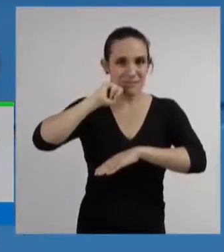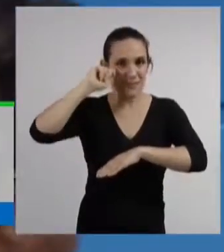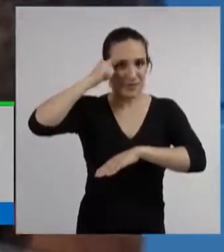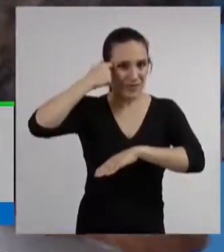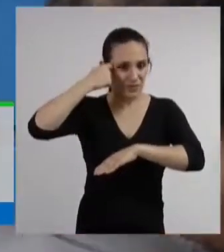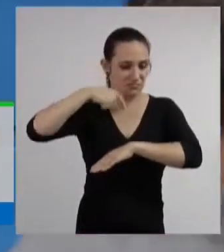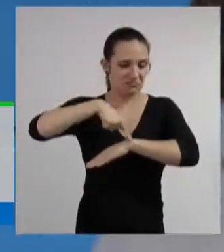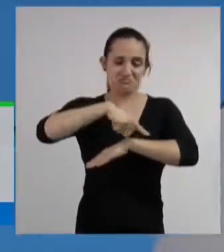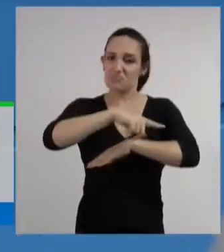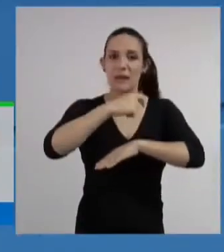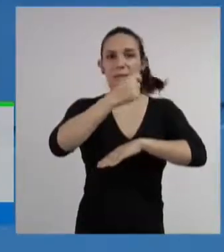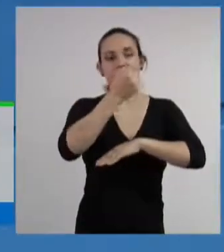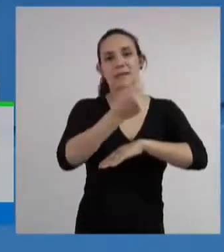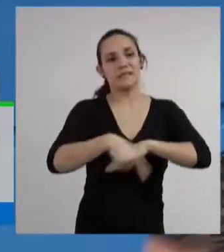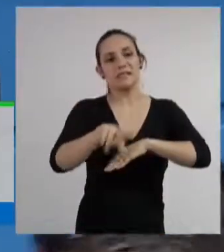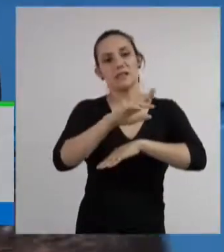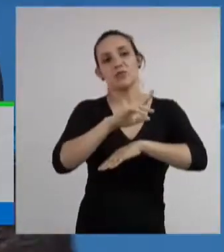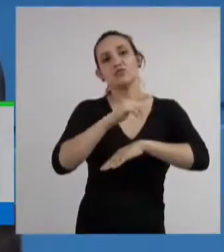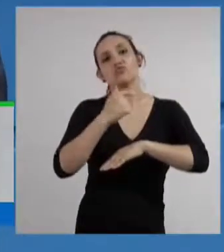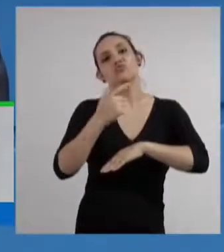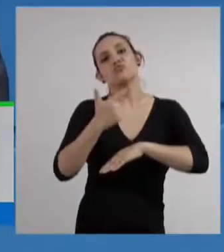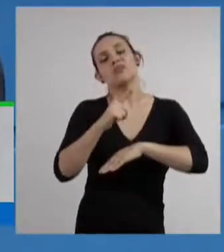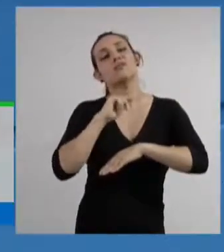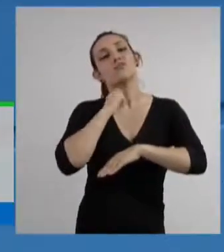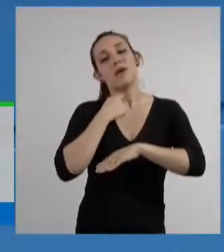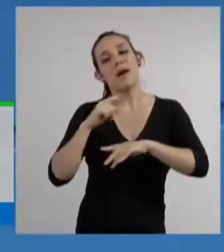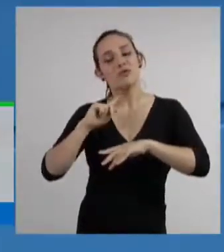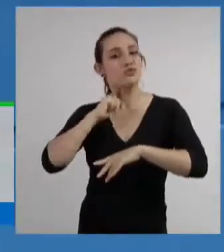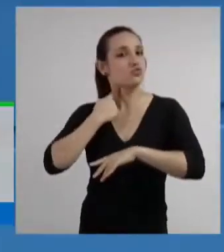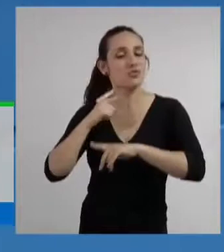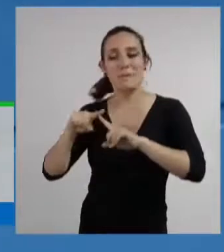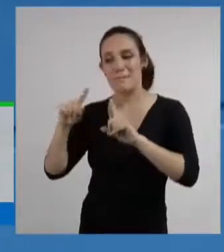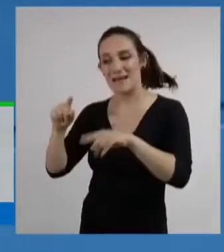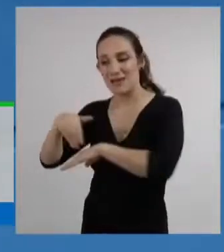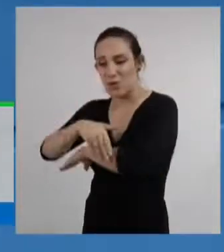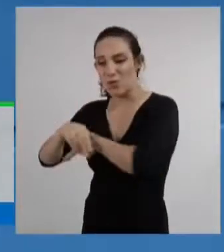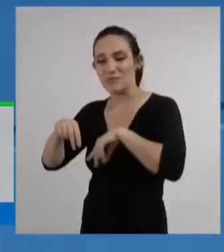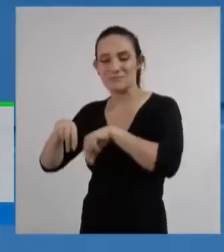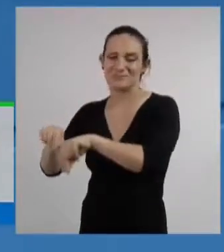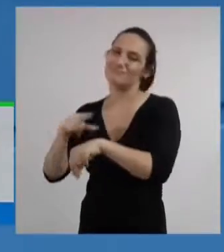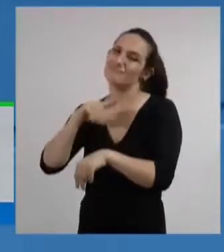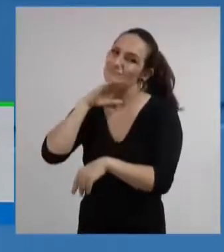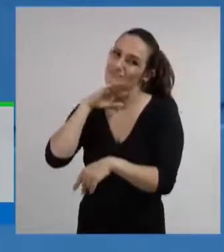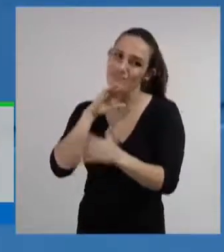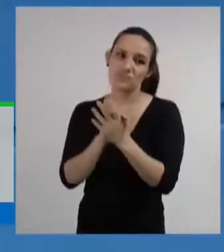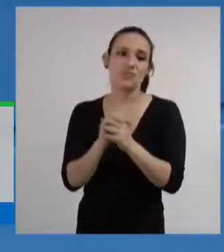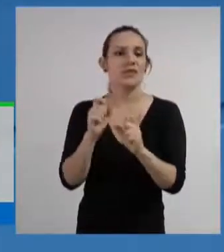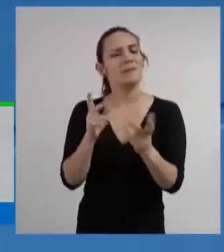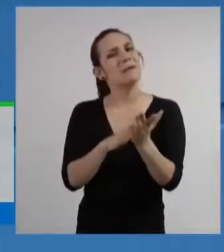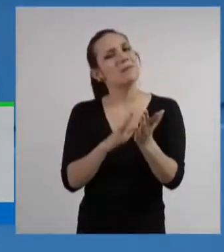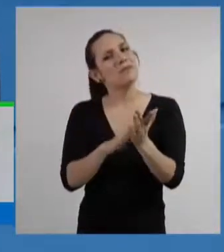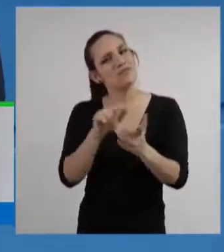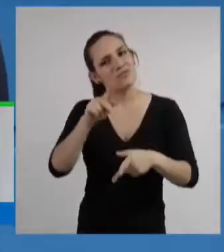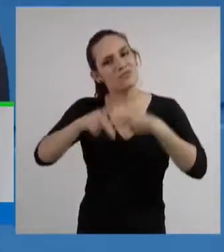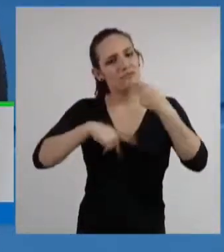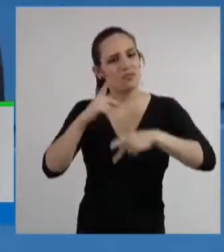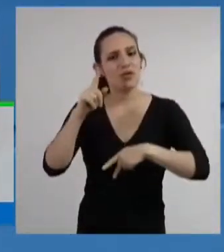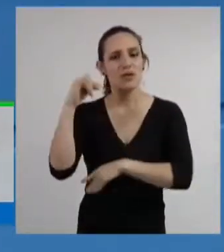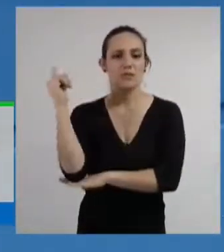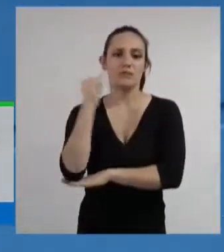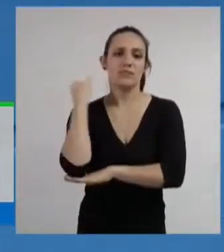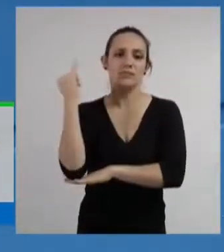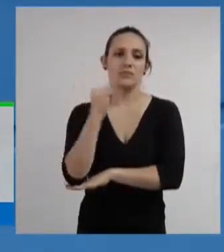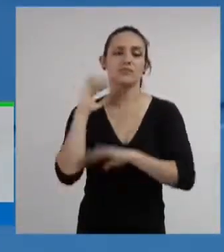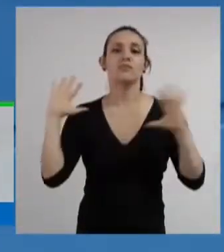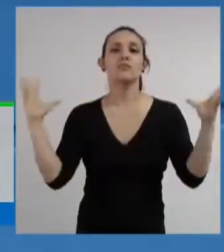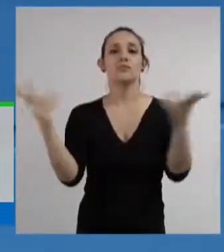o volume de água é intenso e tem ocorrido. Mas é louvável e parabéns pela sua colocação, que é de suma importância para